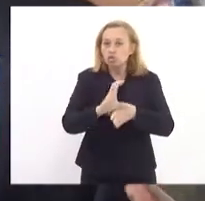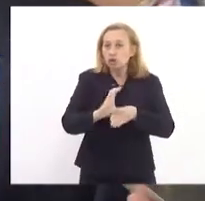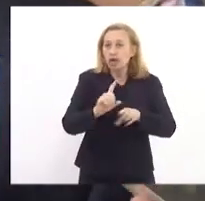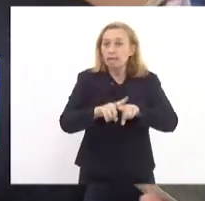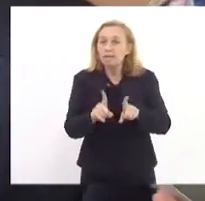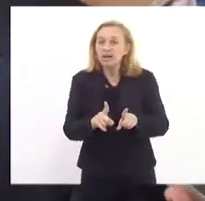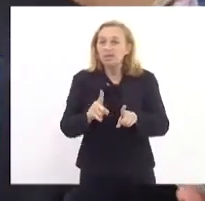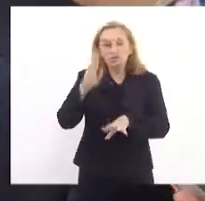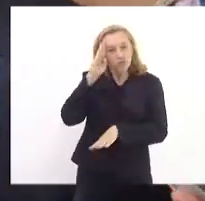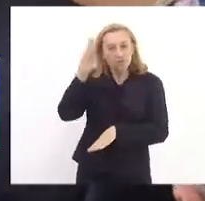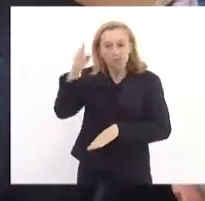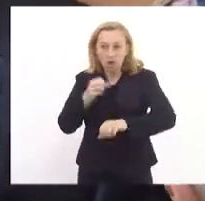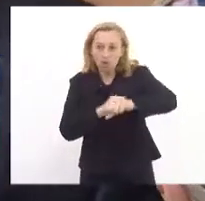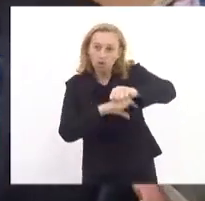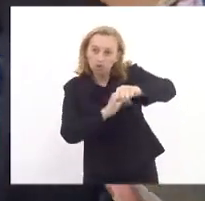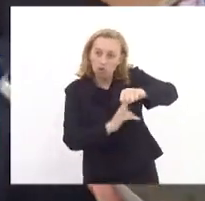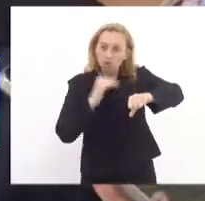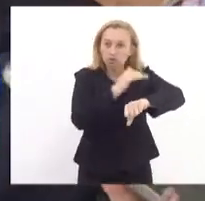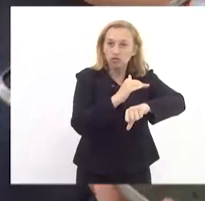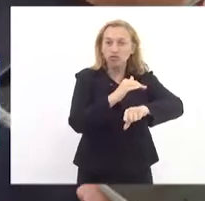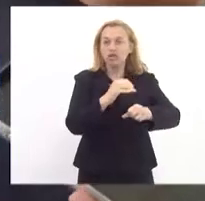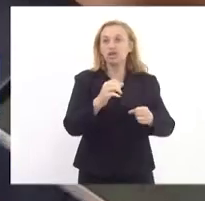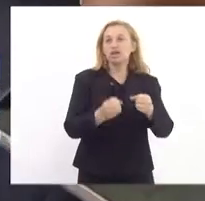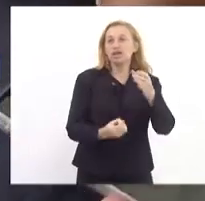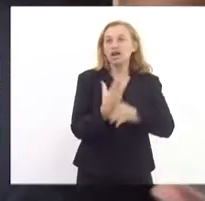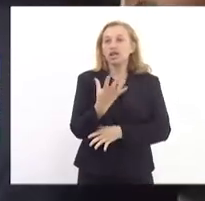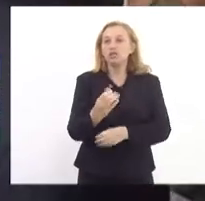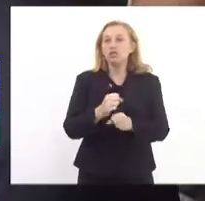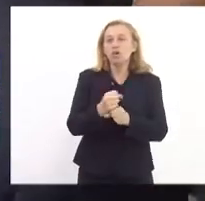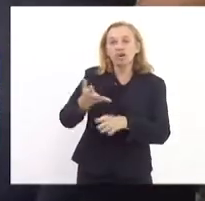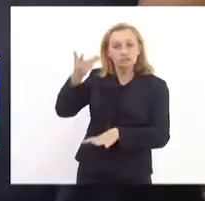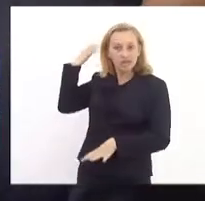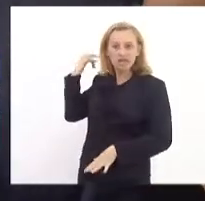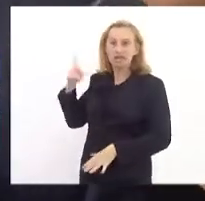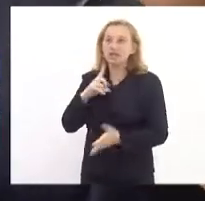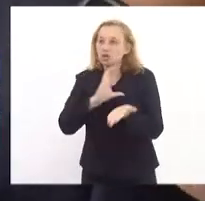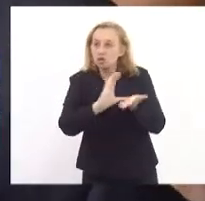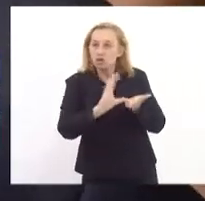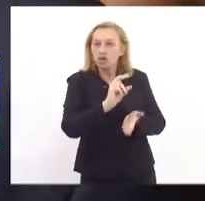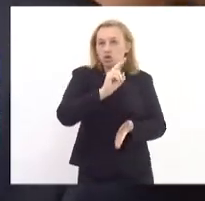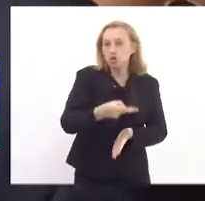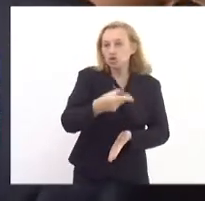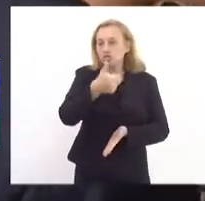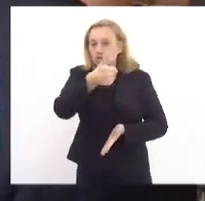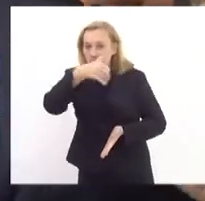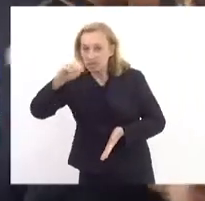fundamental é que o fundo foi criado o ano passado, tem um recurso considerável, né, governador? 2 bilhões e